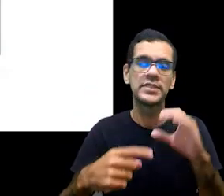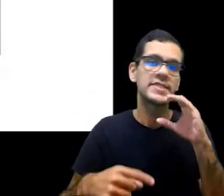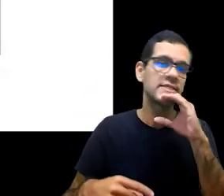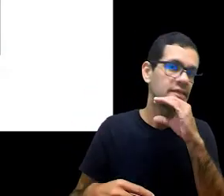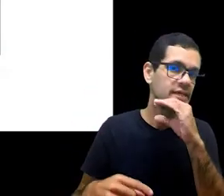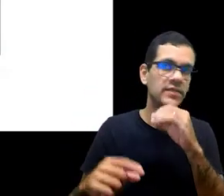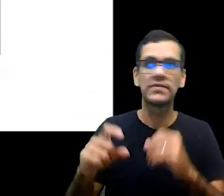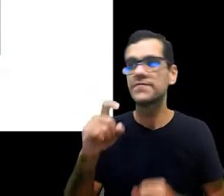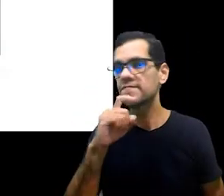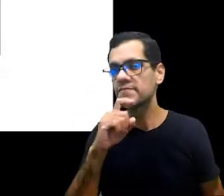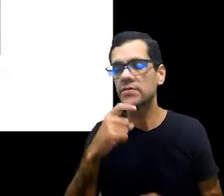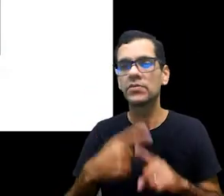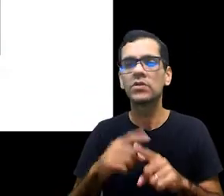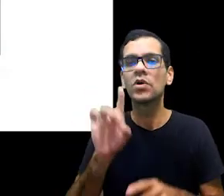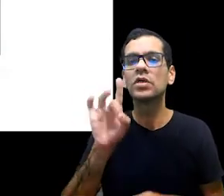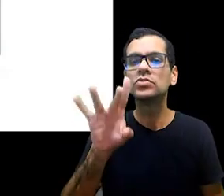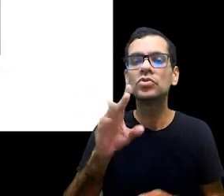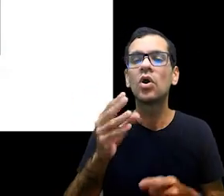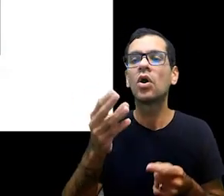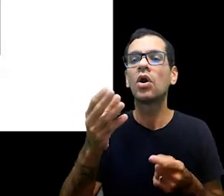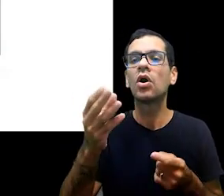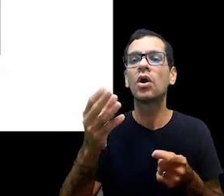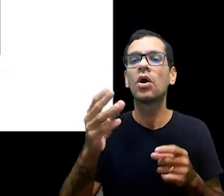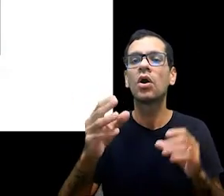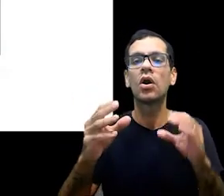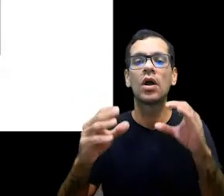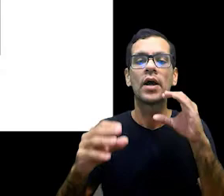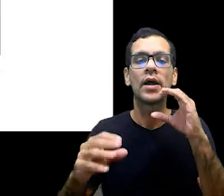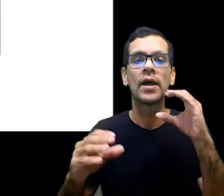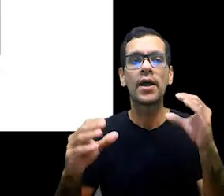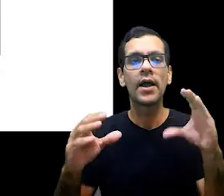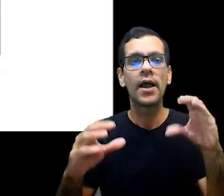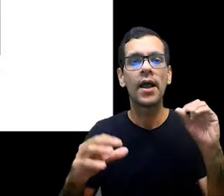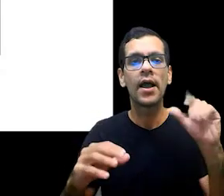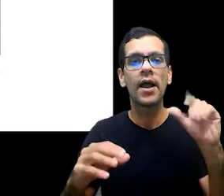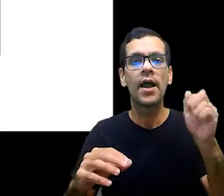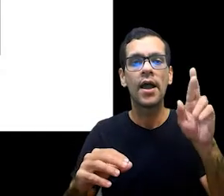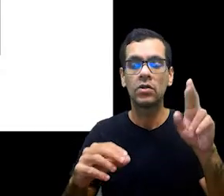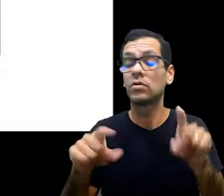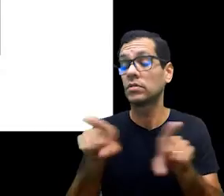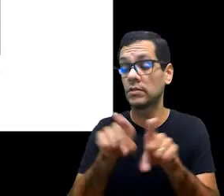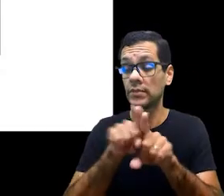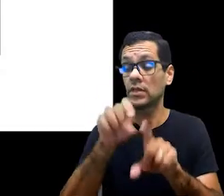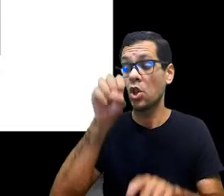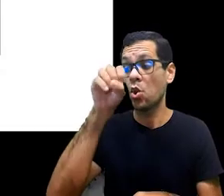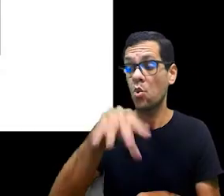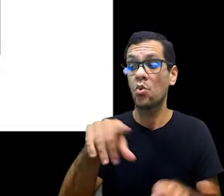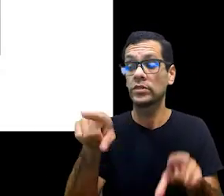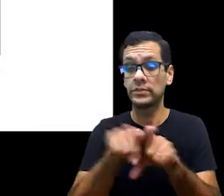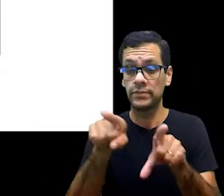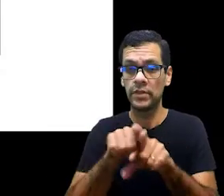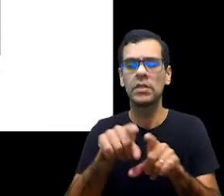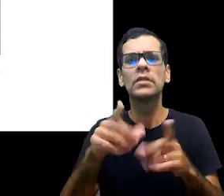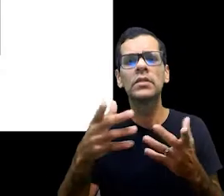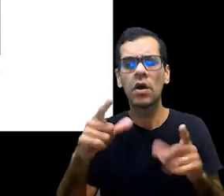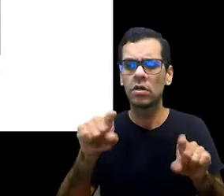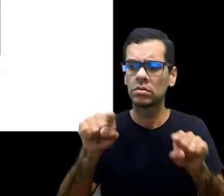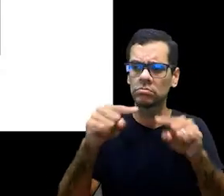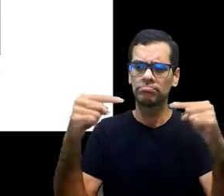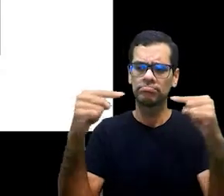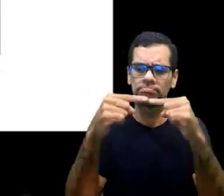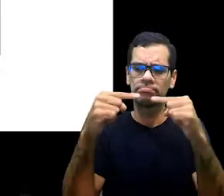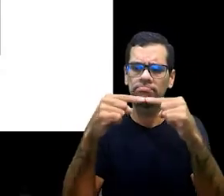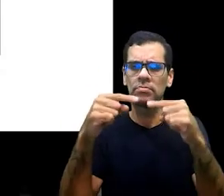nem muito quentes, porque senão não é só calor que vai estar envolvido, vai estar envolvido também luz visível, certo? Então, na